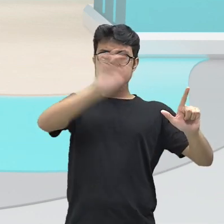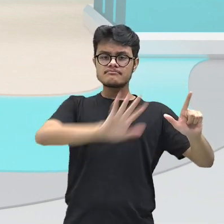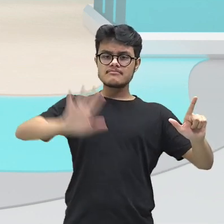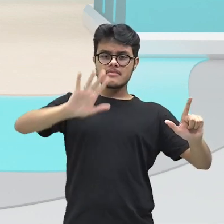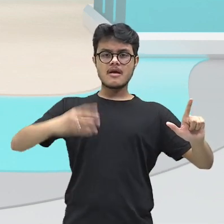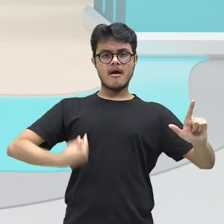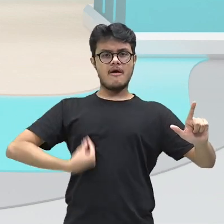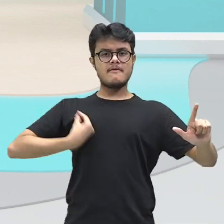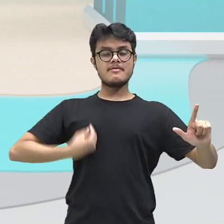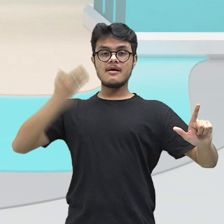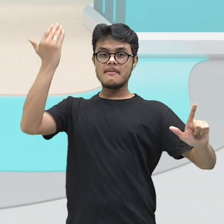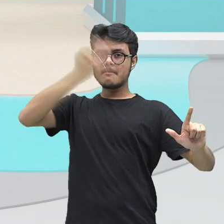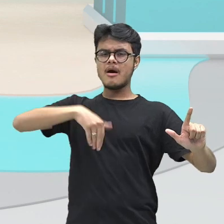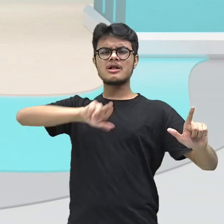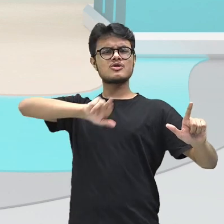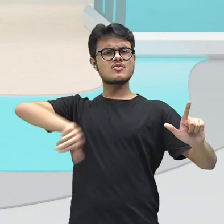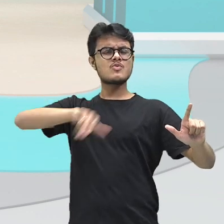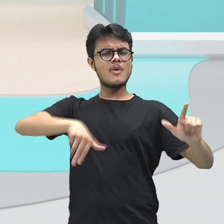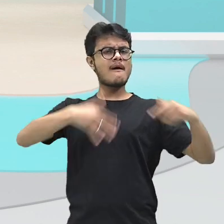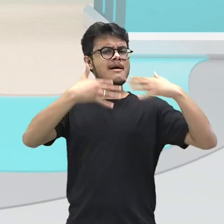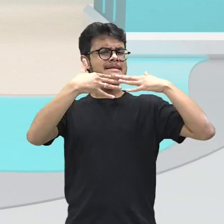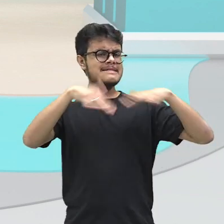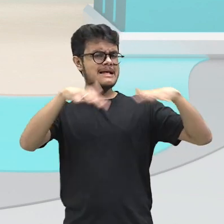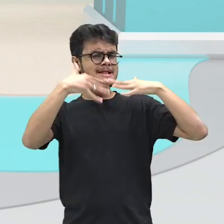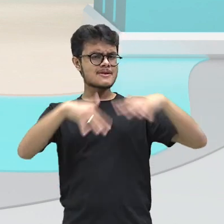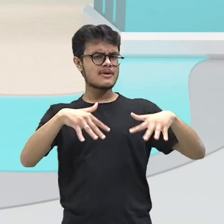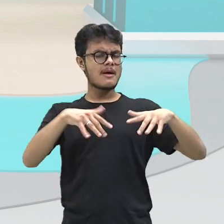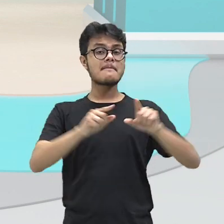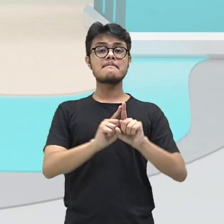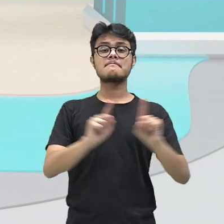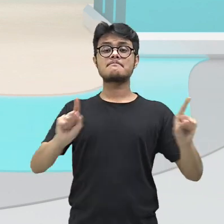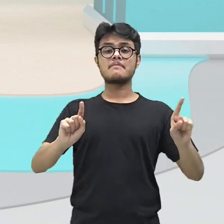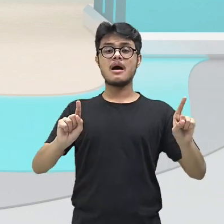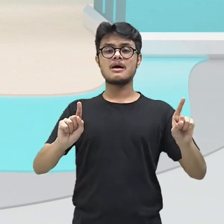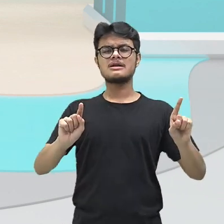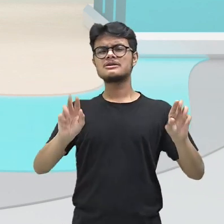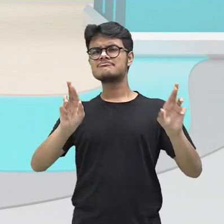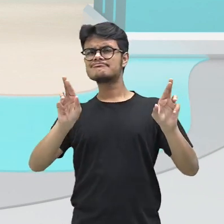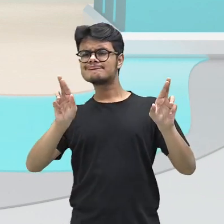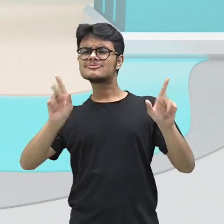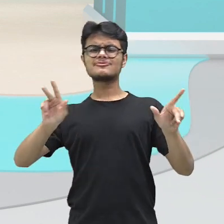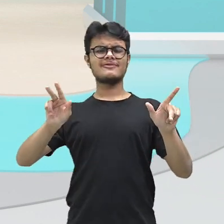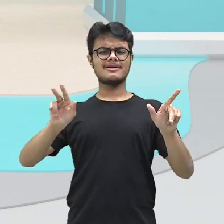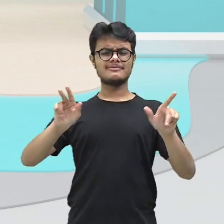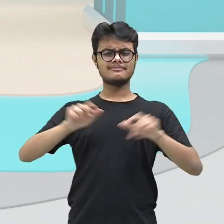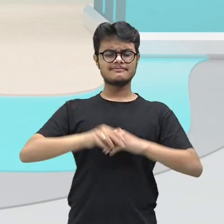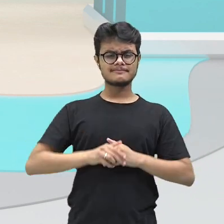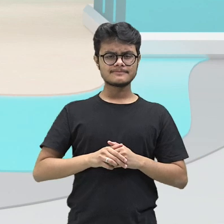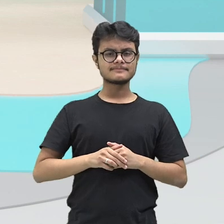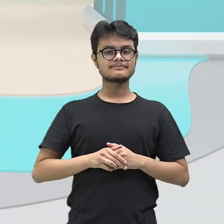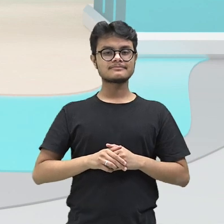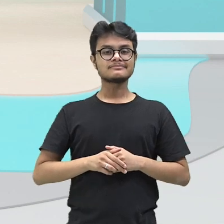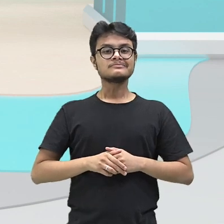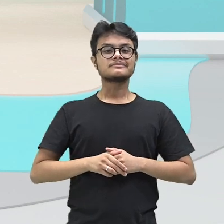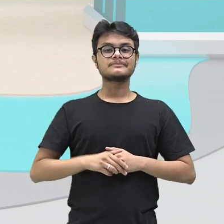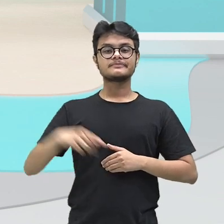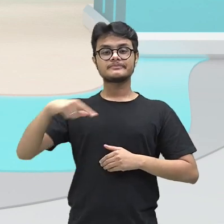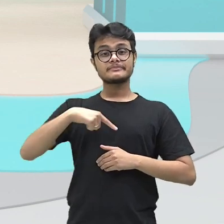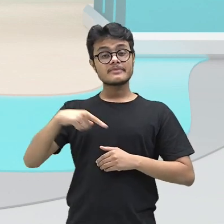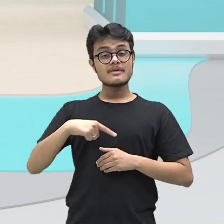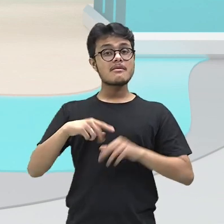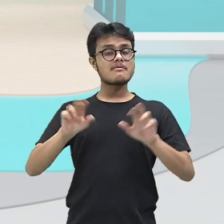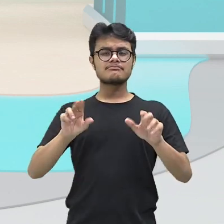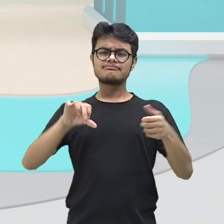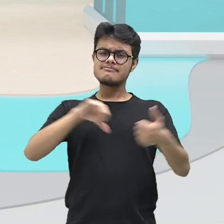maneira naturalista, mas uma forma um pouco mais estranha. Então, a gente viu que existiu uma